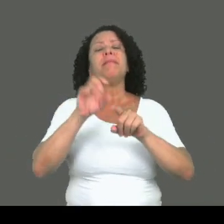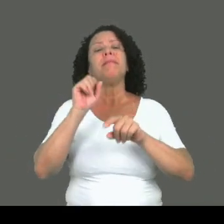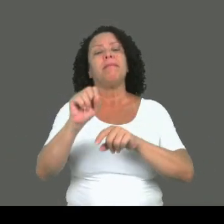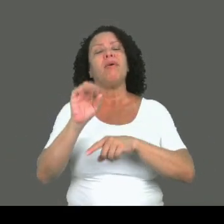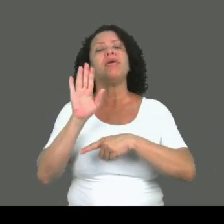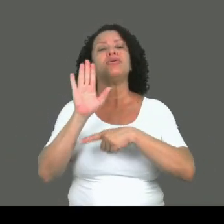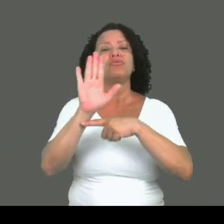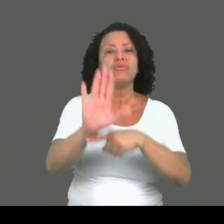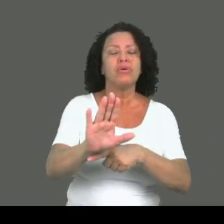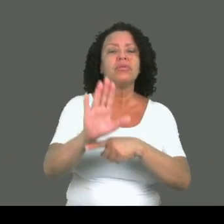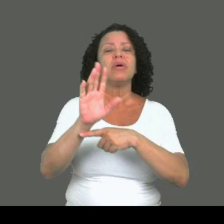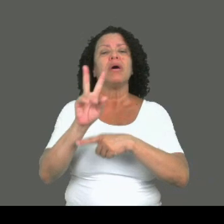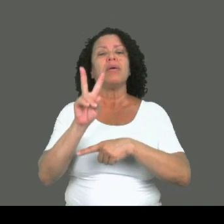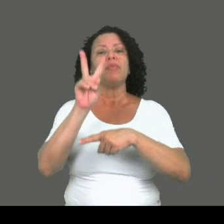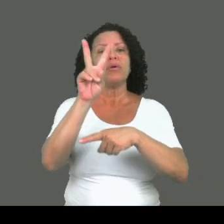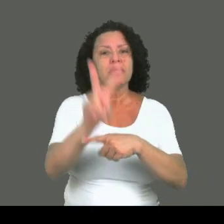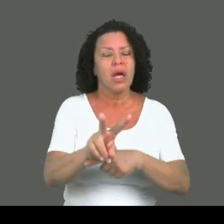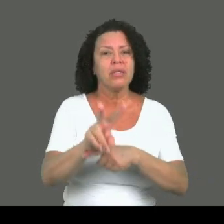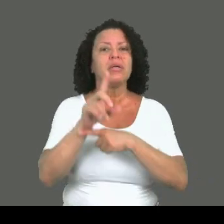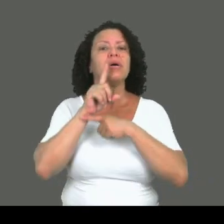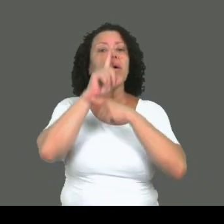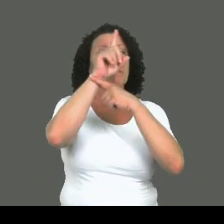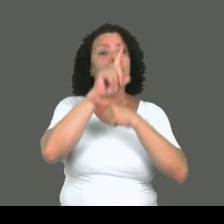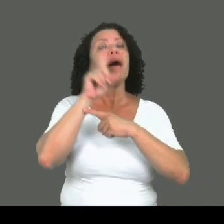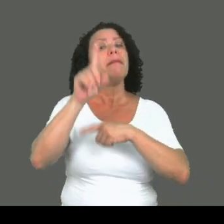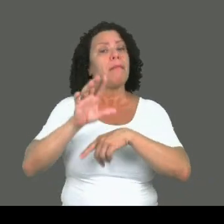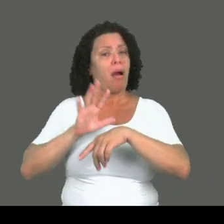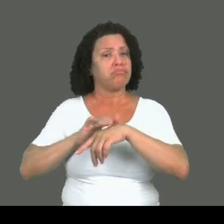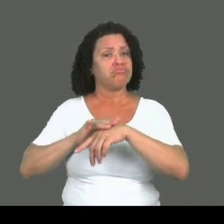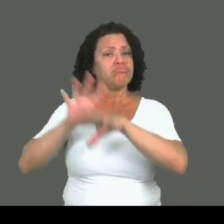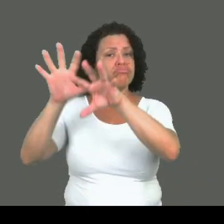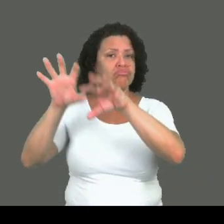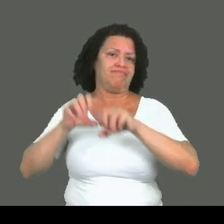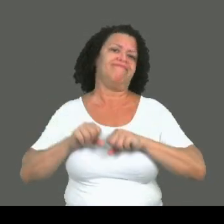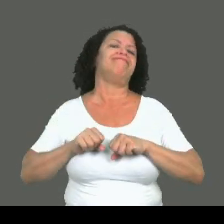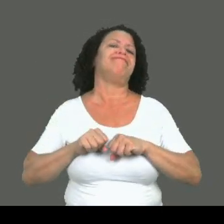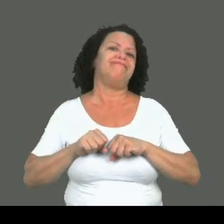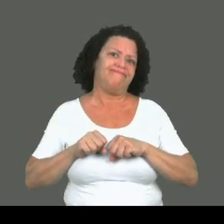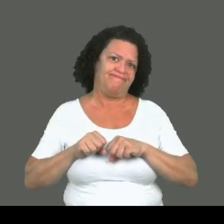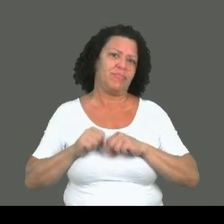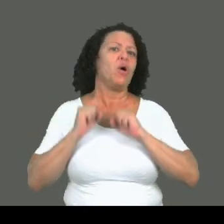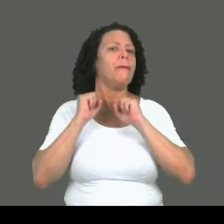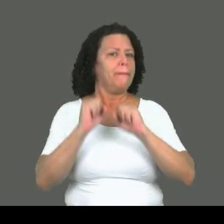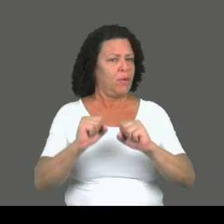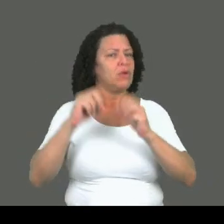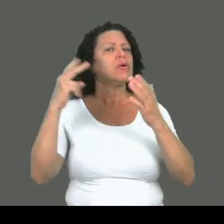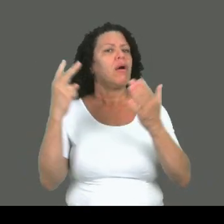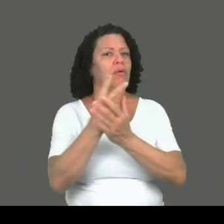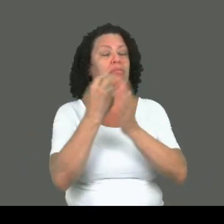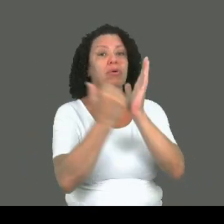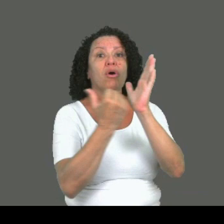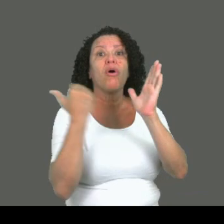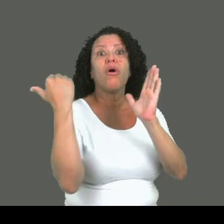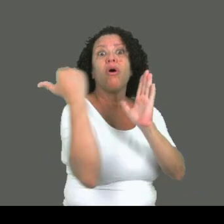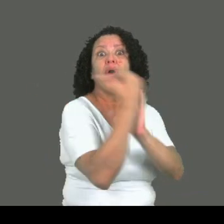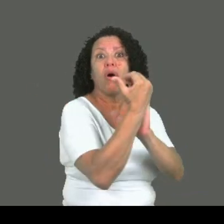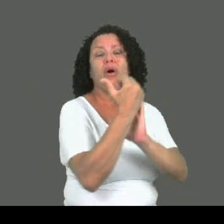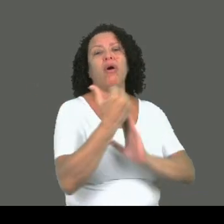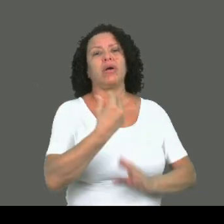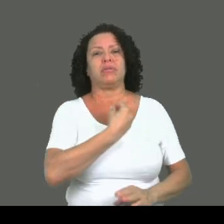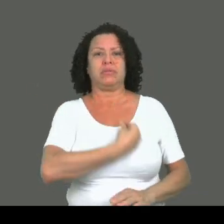de perigos, mas torna-se patológica quando passa a fazer parte inexorável da vida da